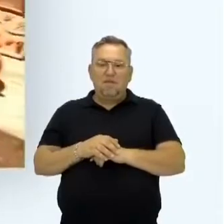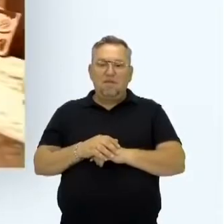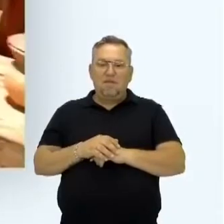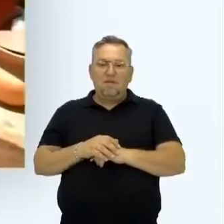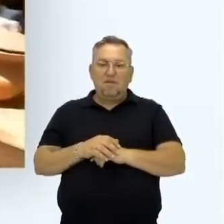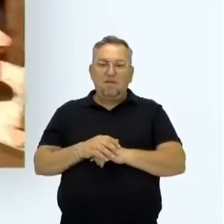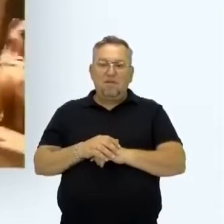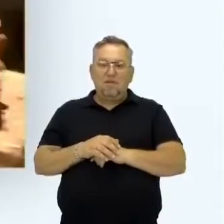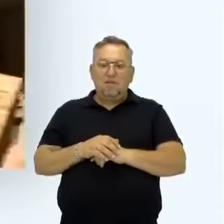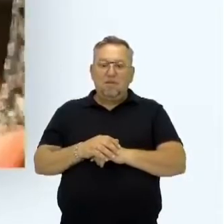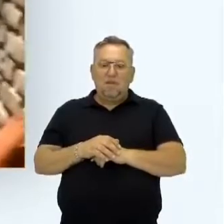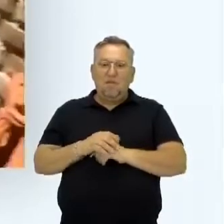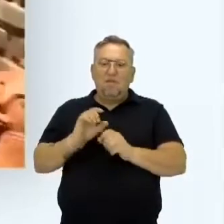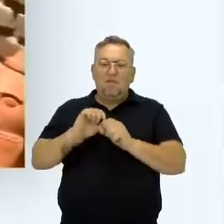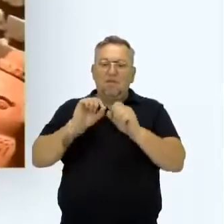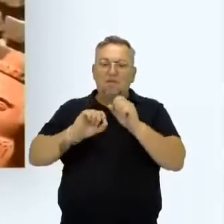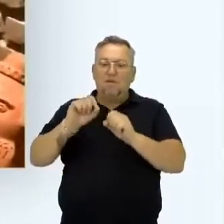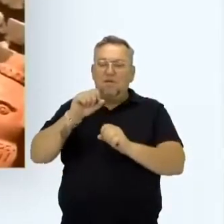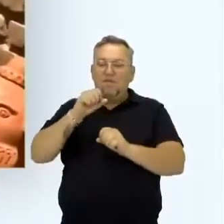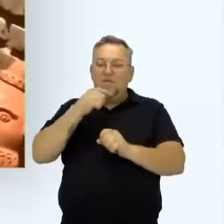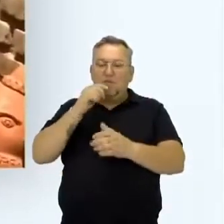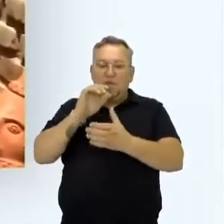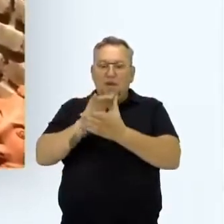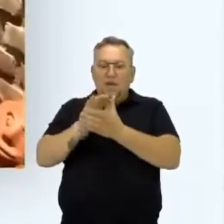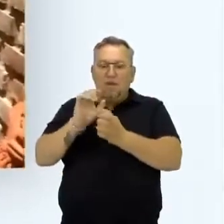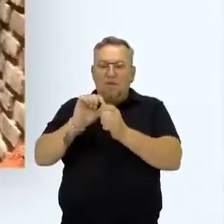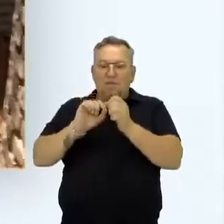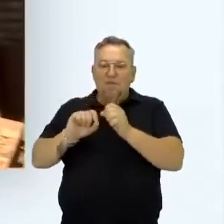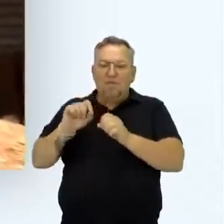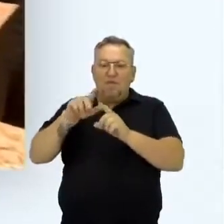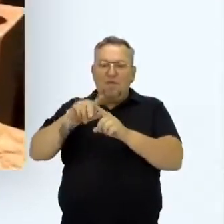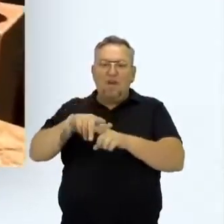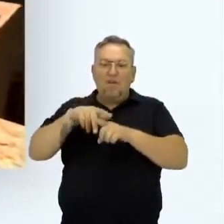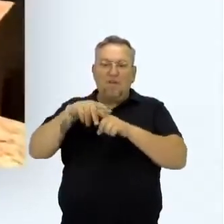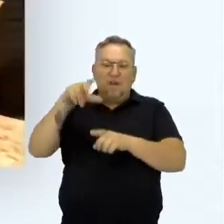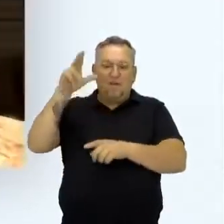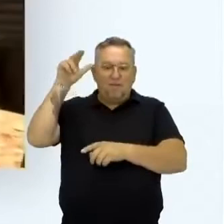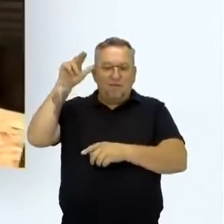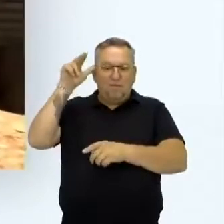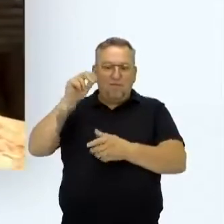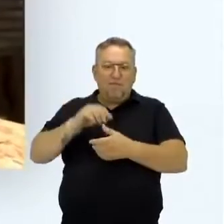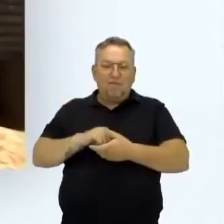Isso aqui foi meu velho que fez, é um cavalo.